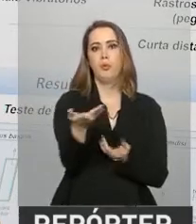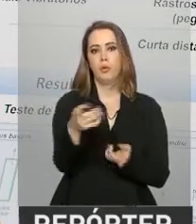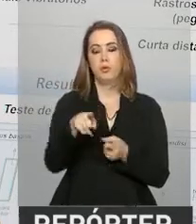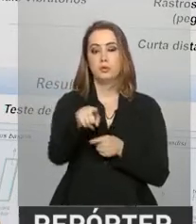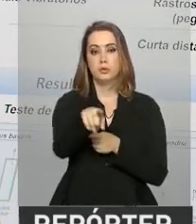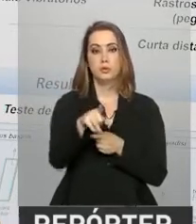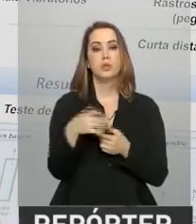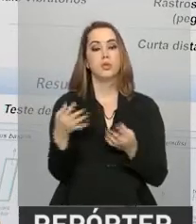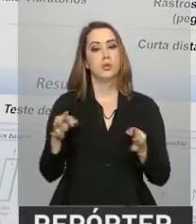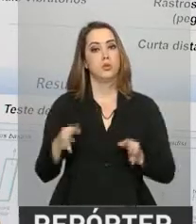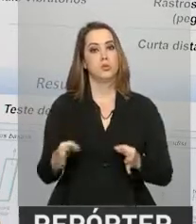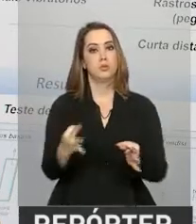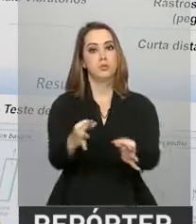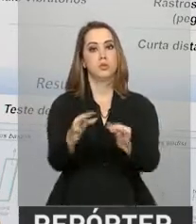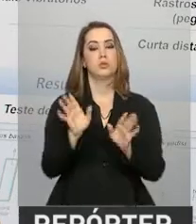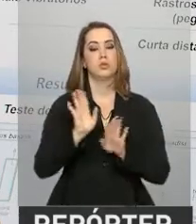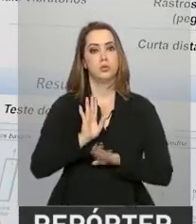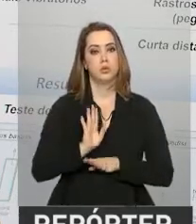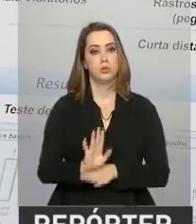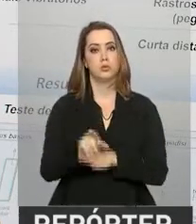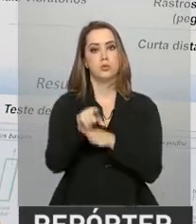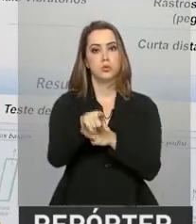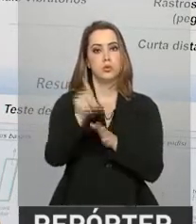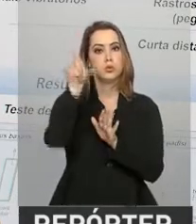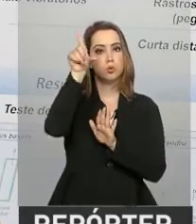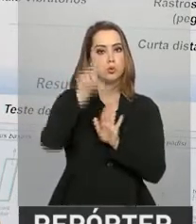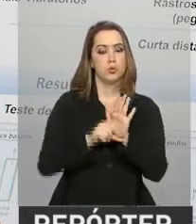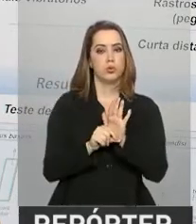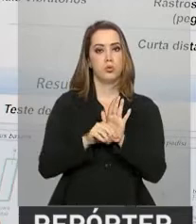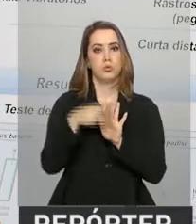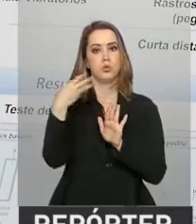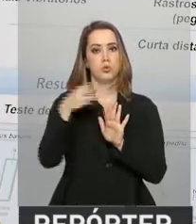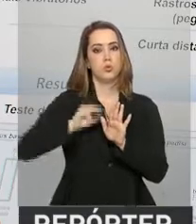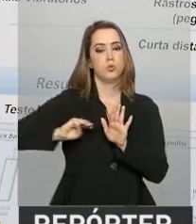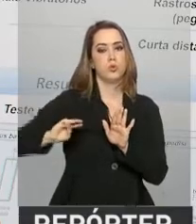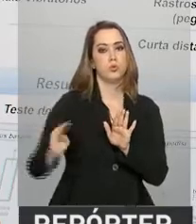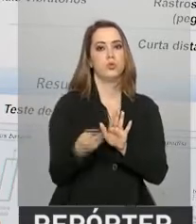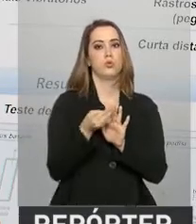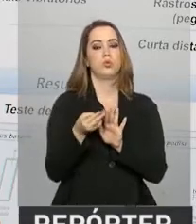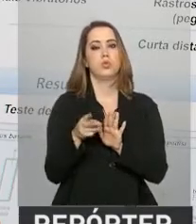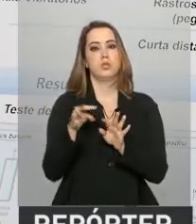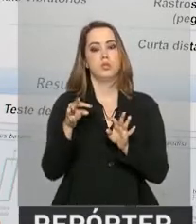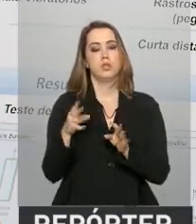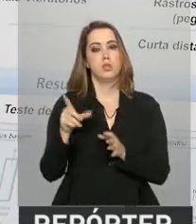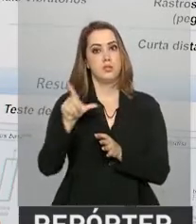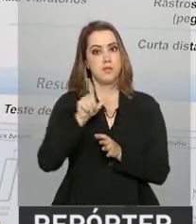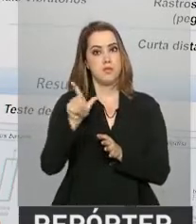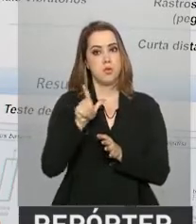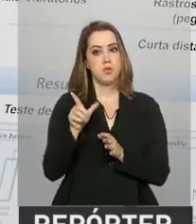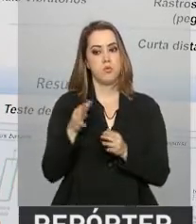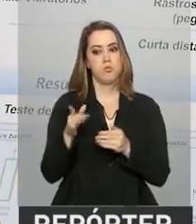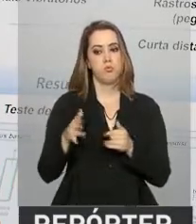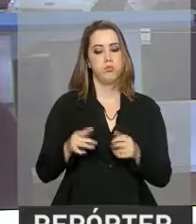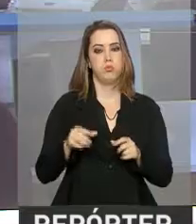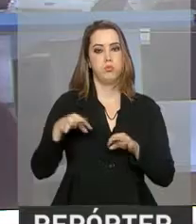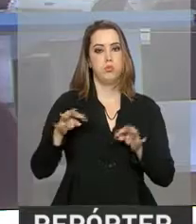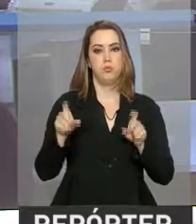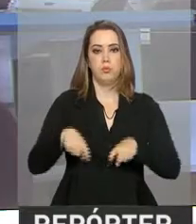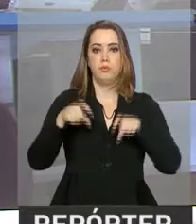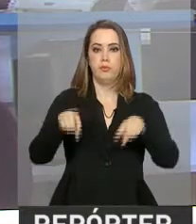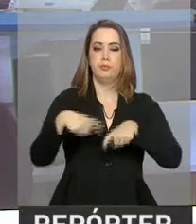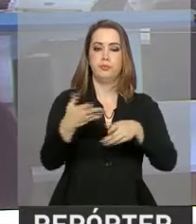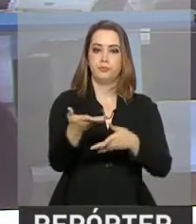essa tecnologia contribuiu para a redução de 3 milhões de litros de inseticida naquela sala